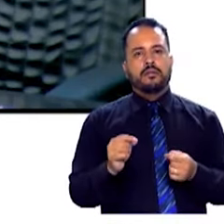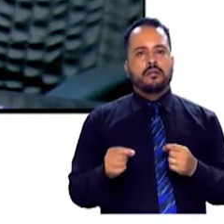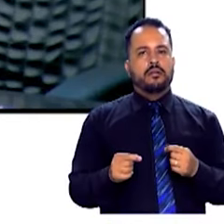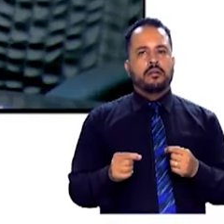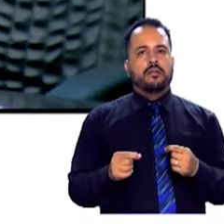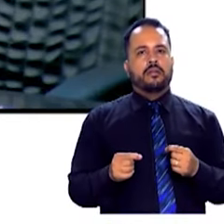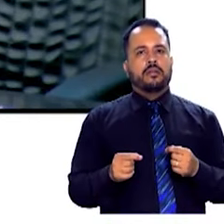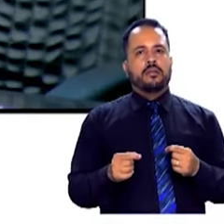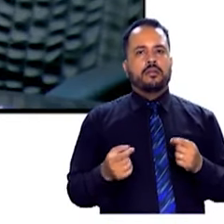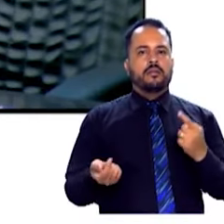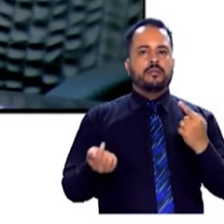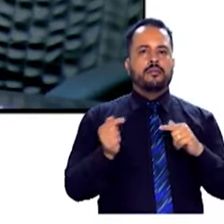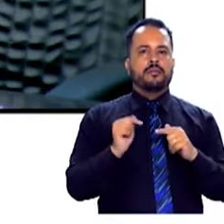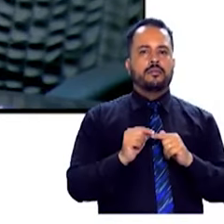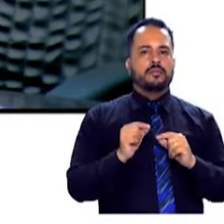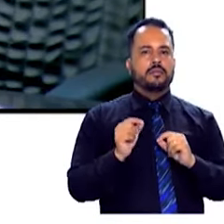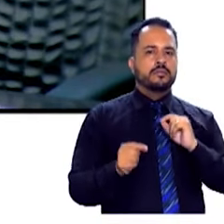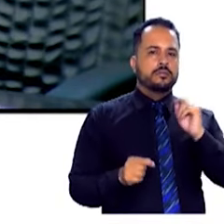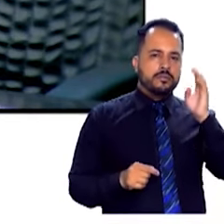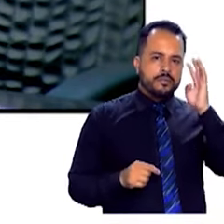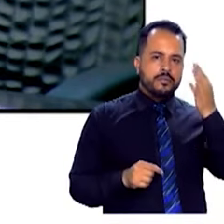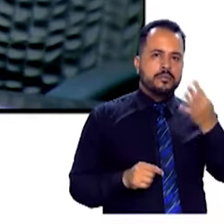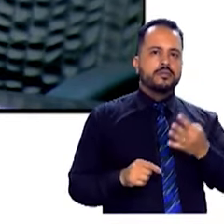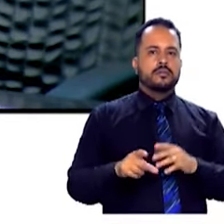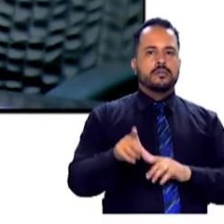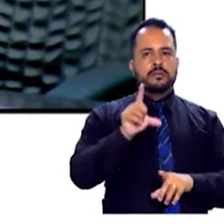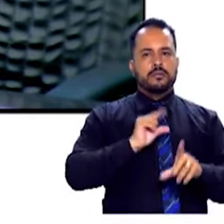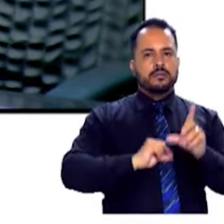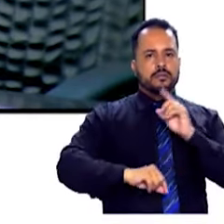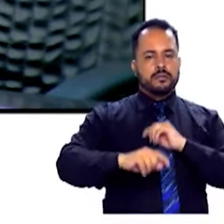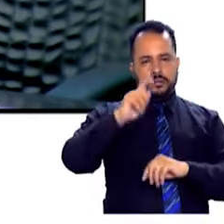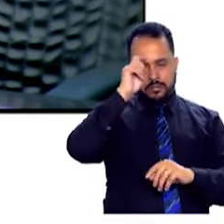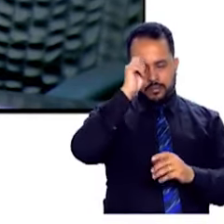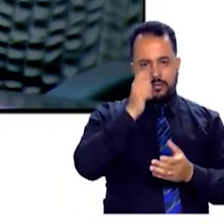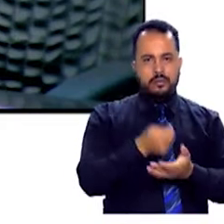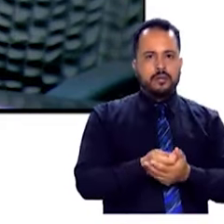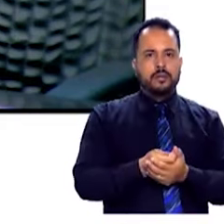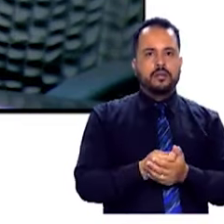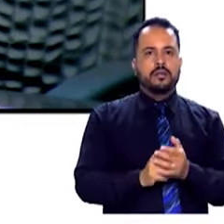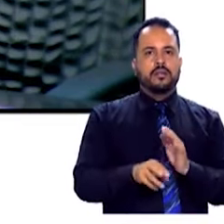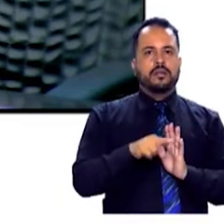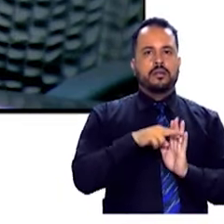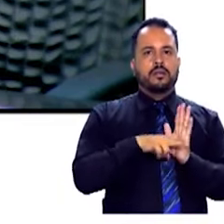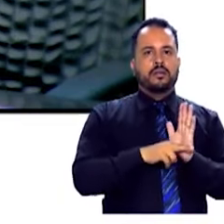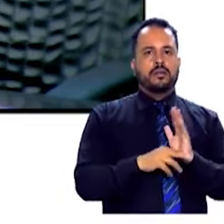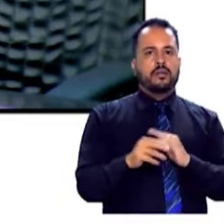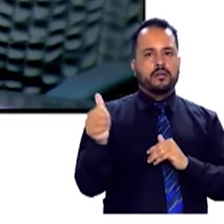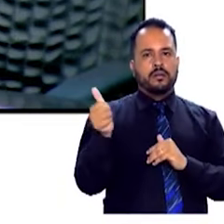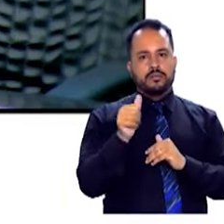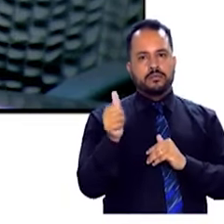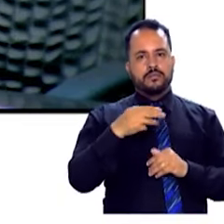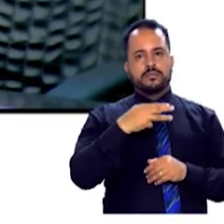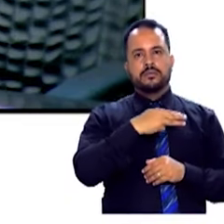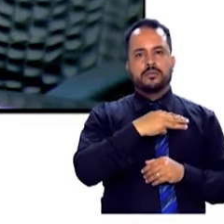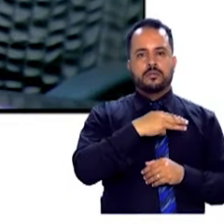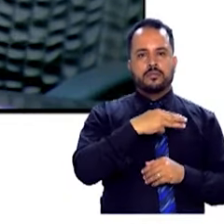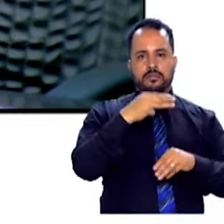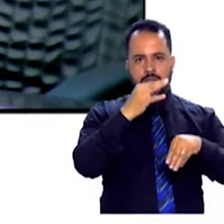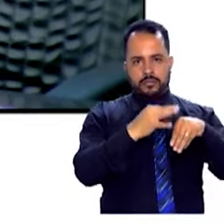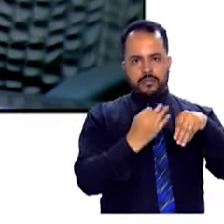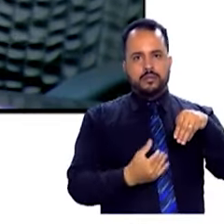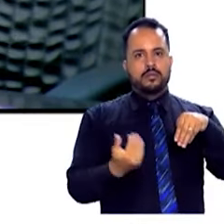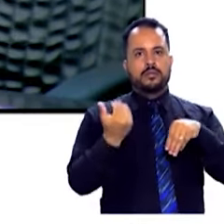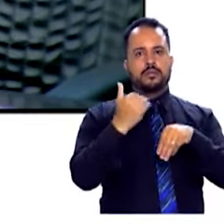aplicação desse tipo de filtro de relevância A ideia é que se pelo menos oito dos 11 ministros do Supremo eh